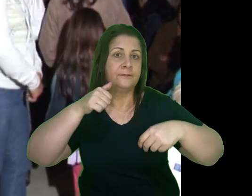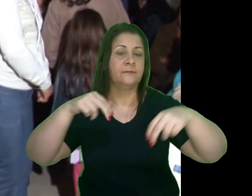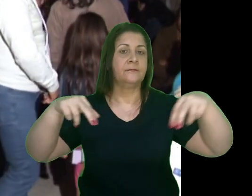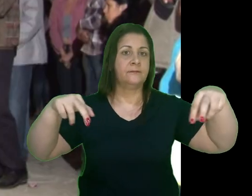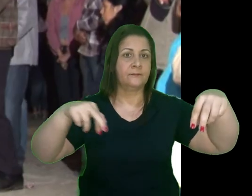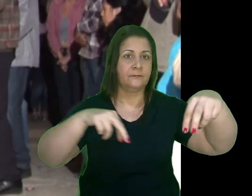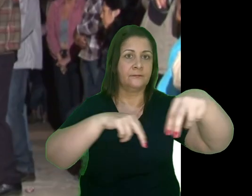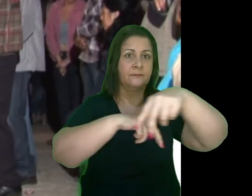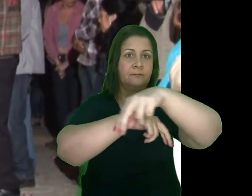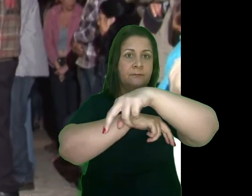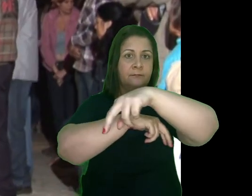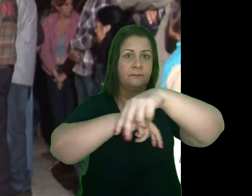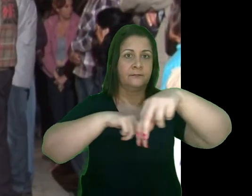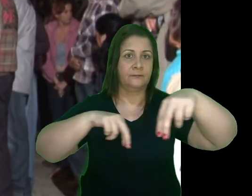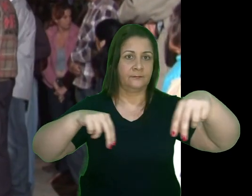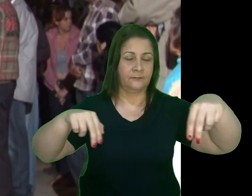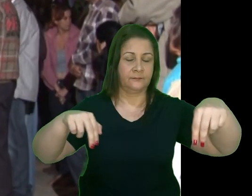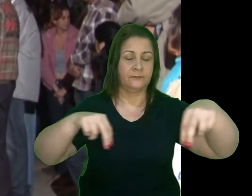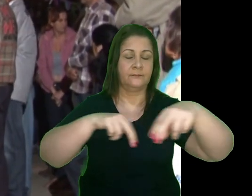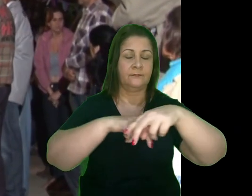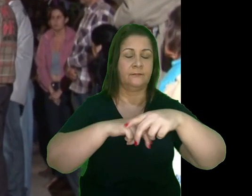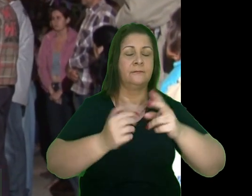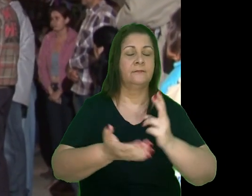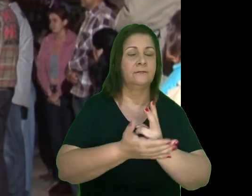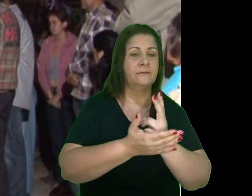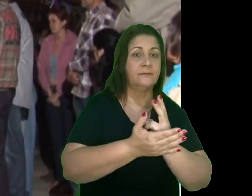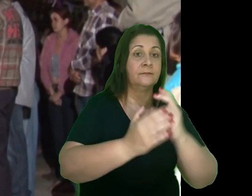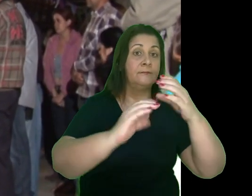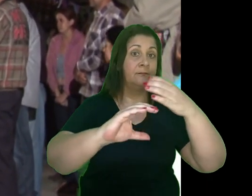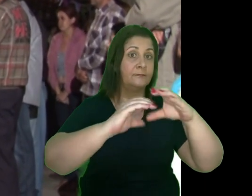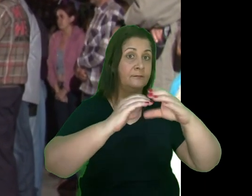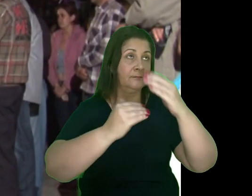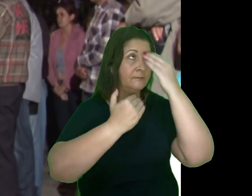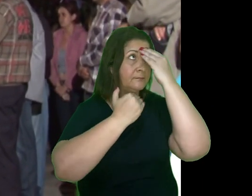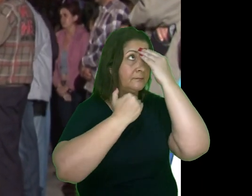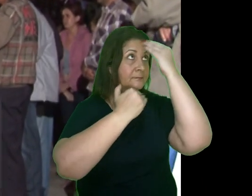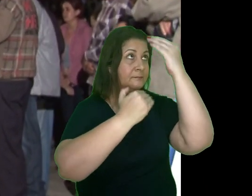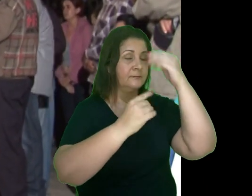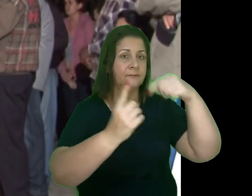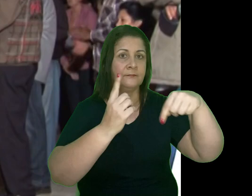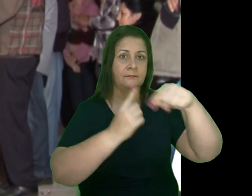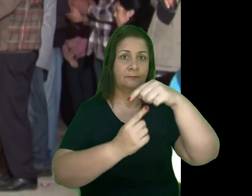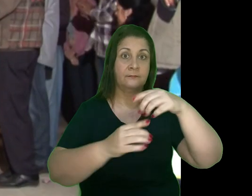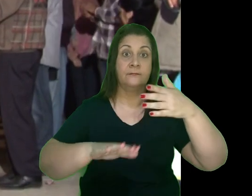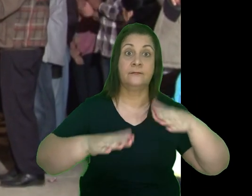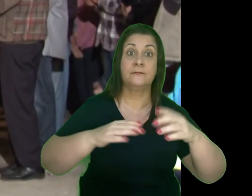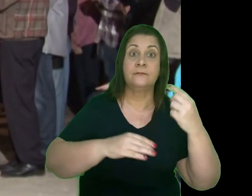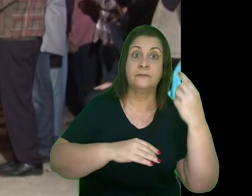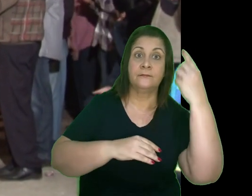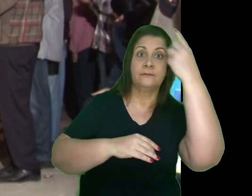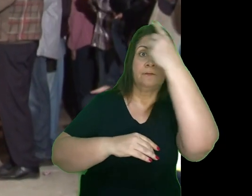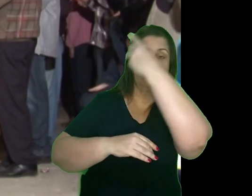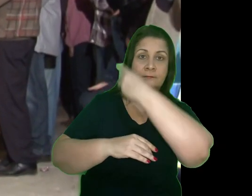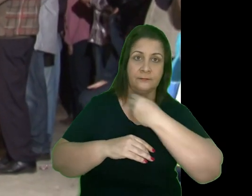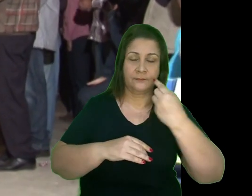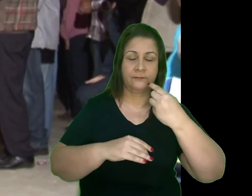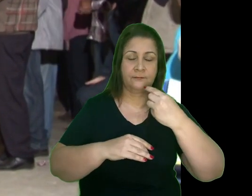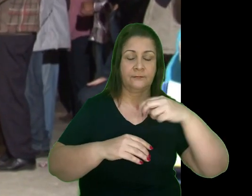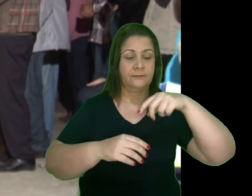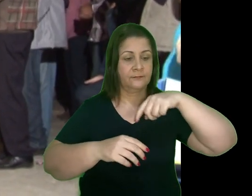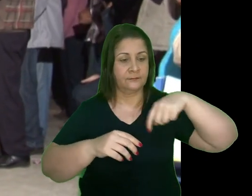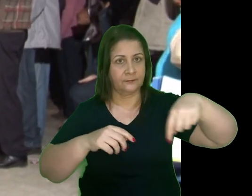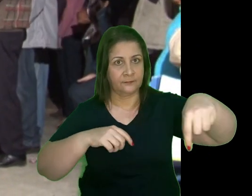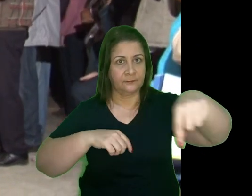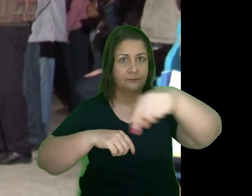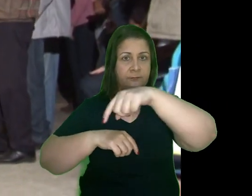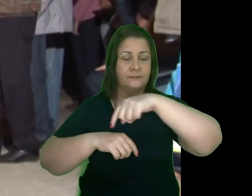dançam dando voltas. Cada volta é um ciclo de cantos e agradecimento ao santo, que pode durar mais de uma hora cada.